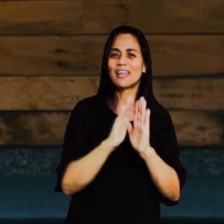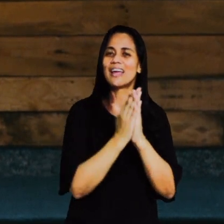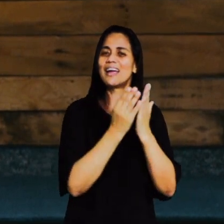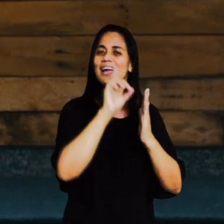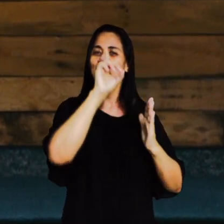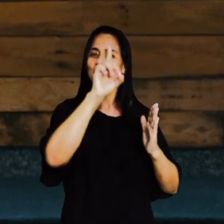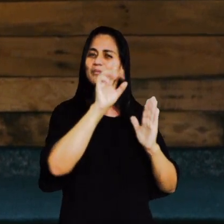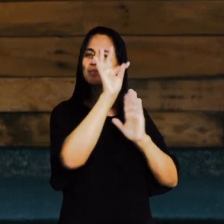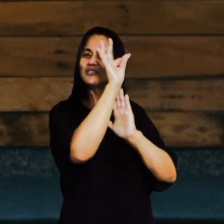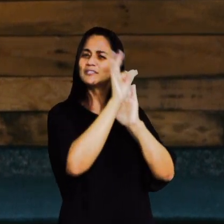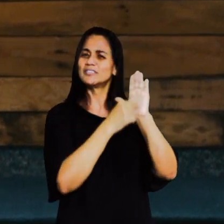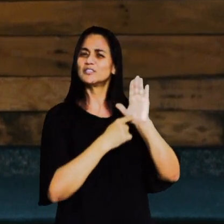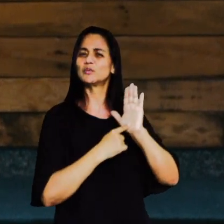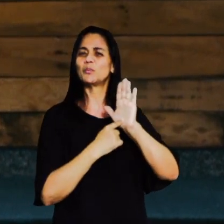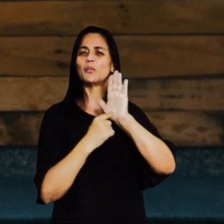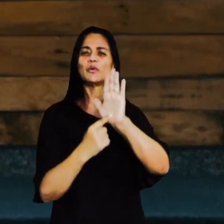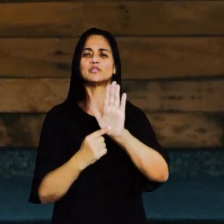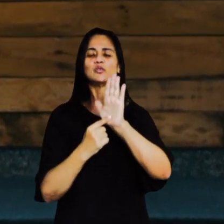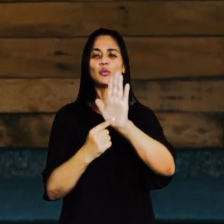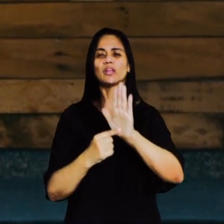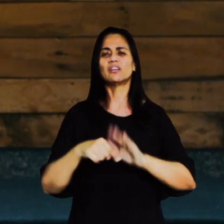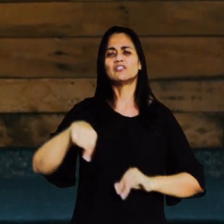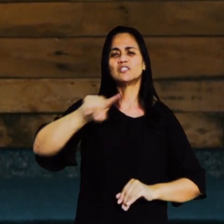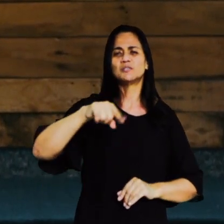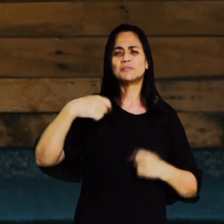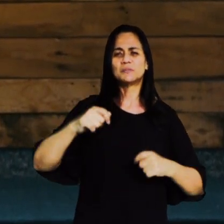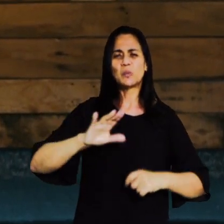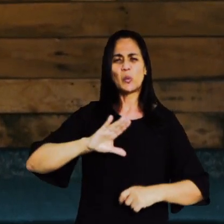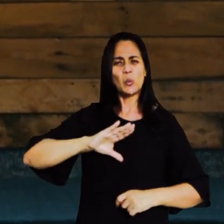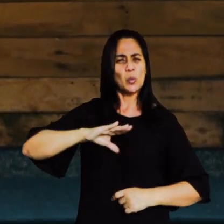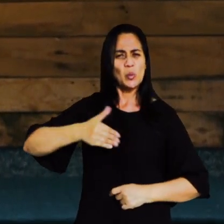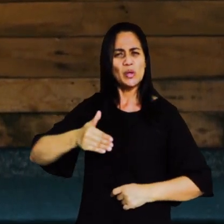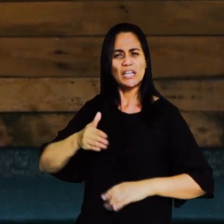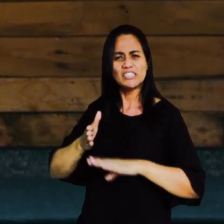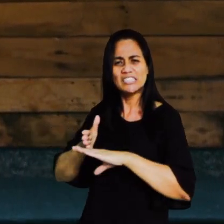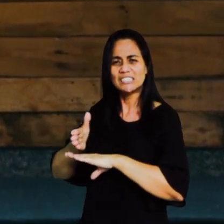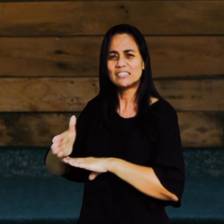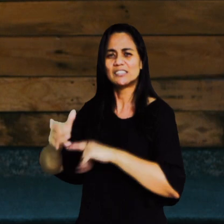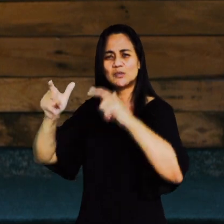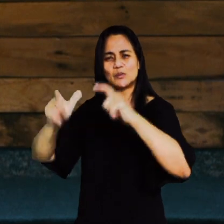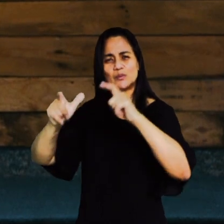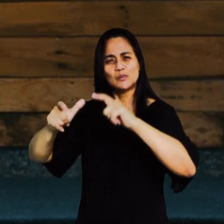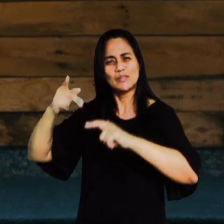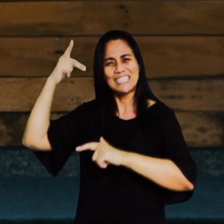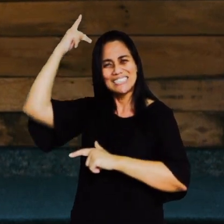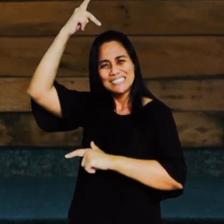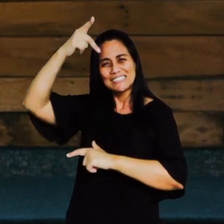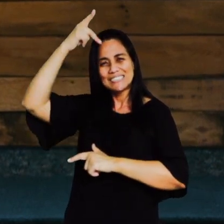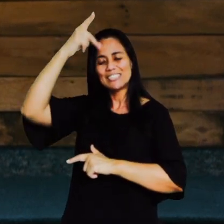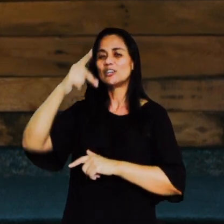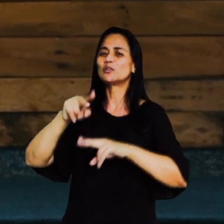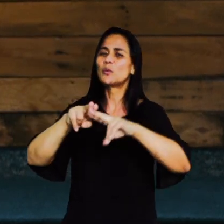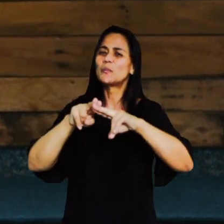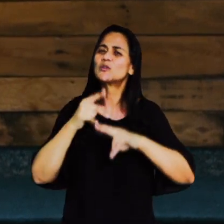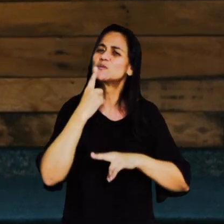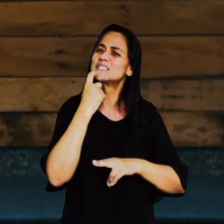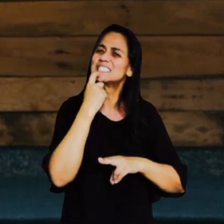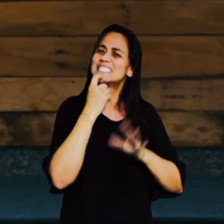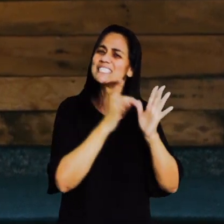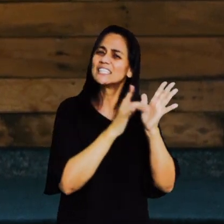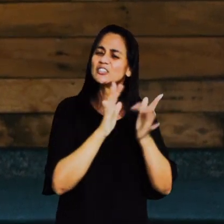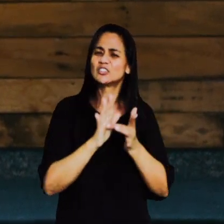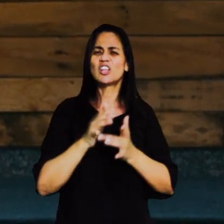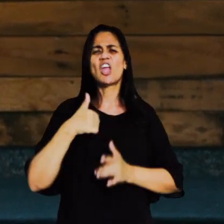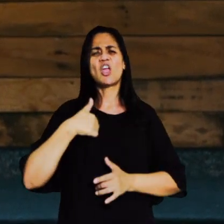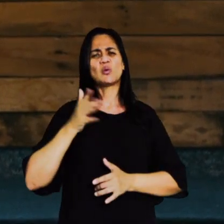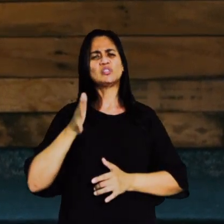irmãos, ousadia para entrar no santuário pelo sangue de Jesus Cristo. Eu sei que eu já tenho batido nesta tecla e eu quero